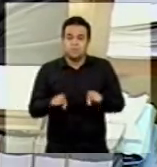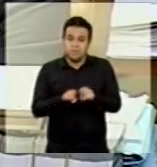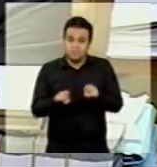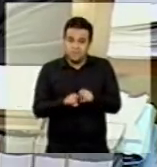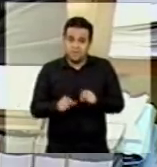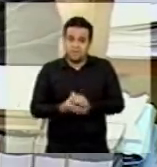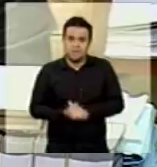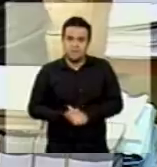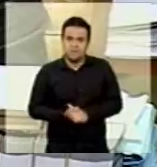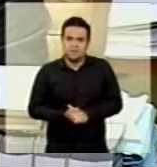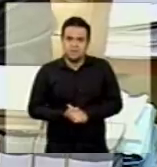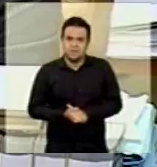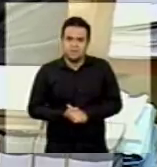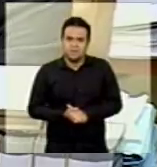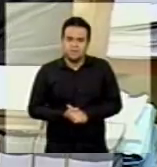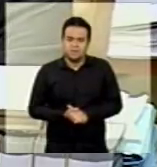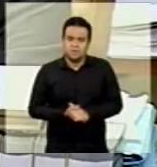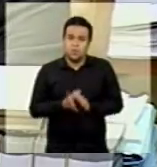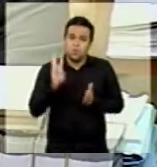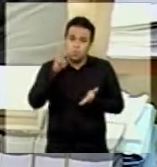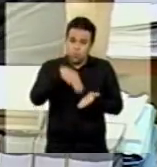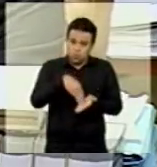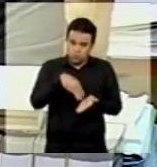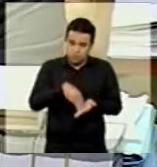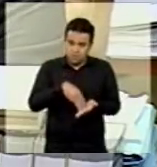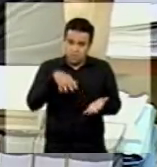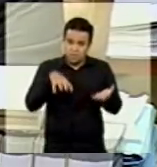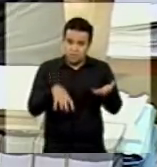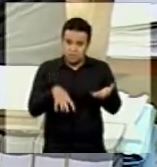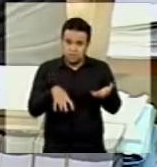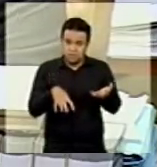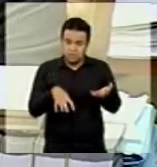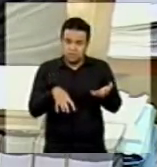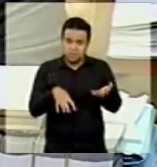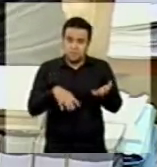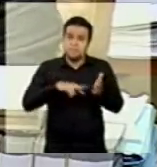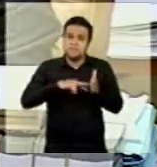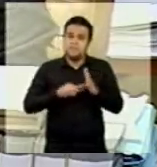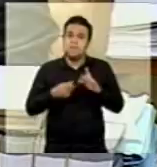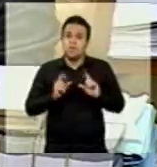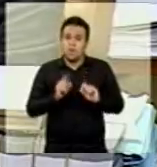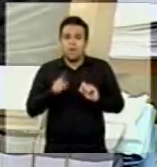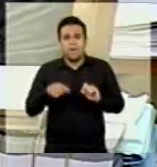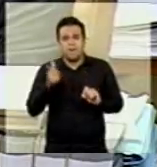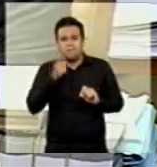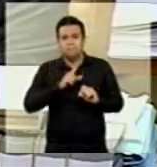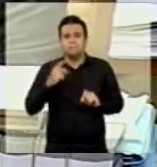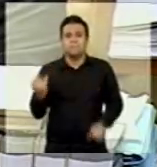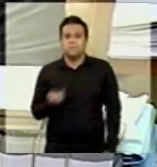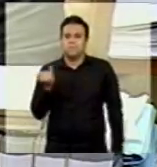inclusive quanto aos membros do Congresso Nacional, configura uma conquista fundamental